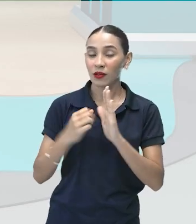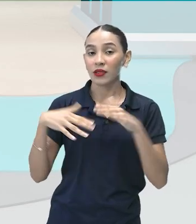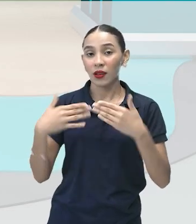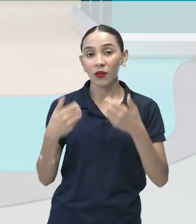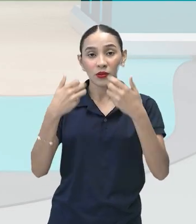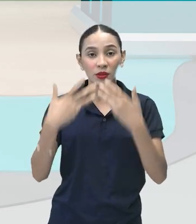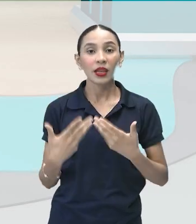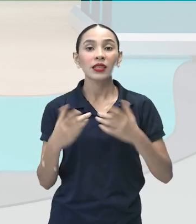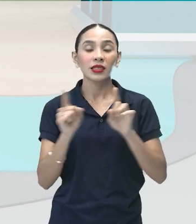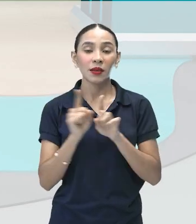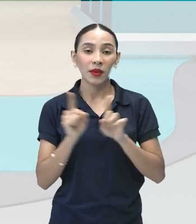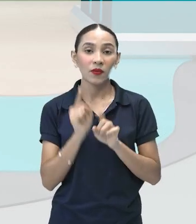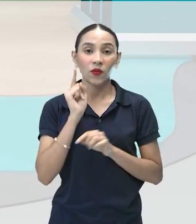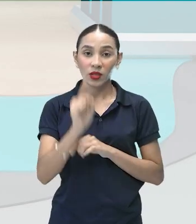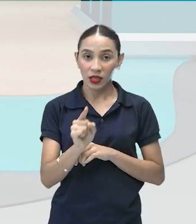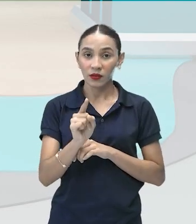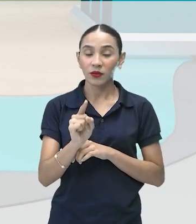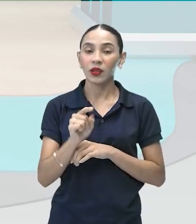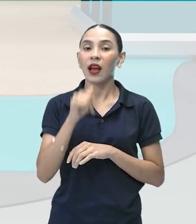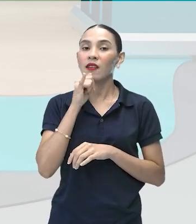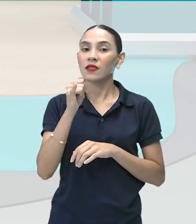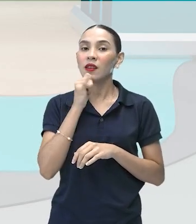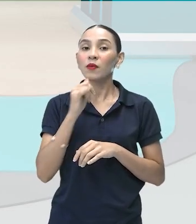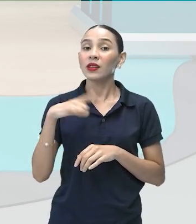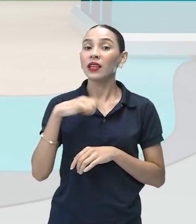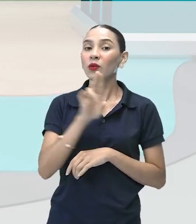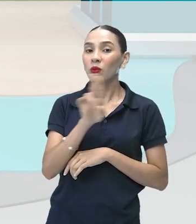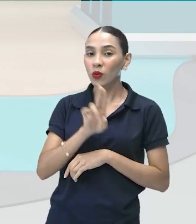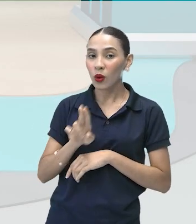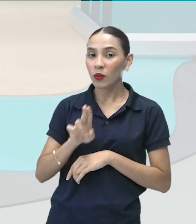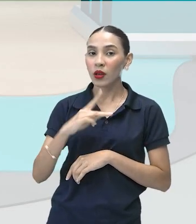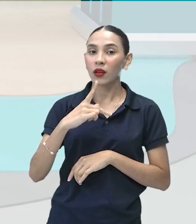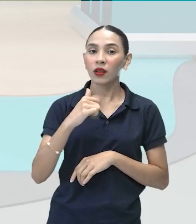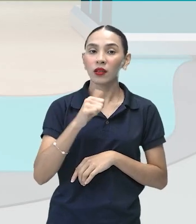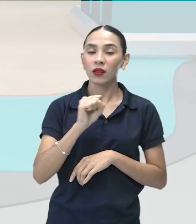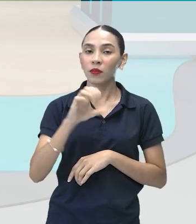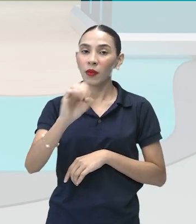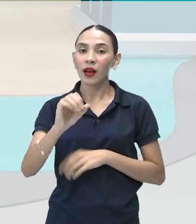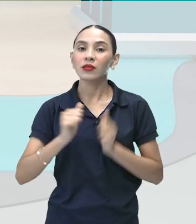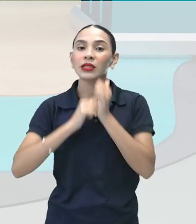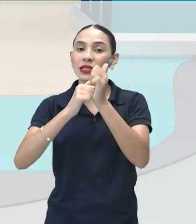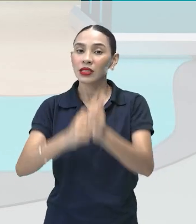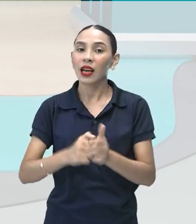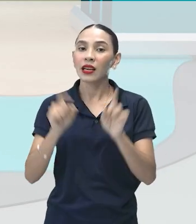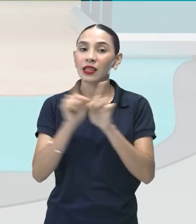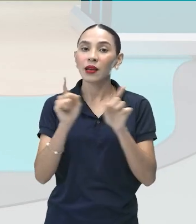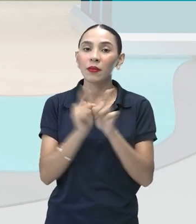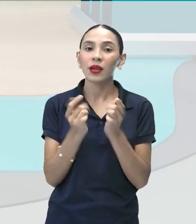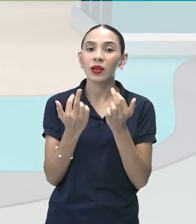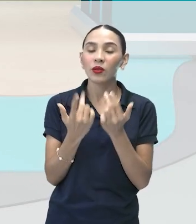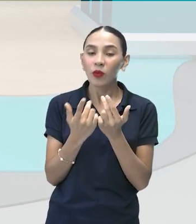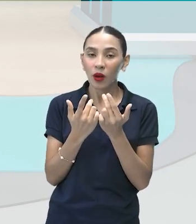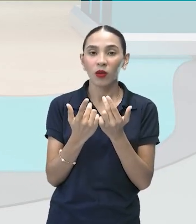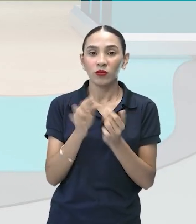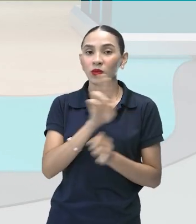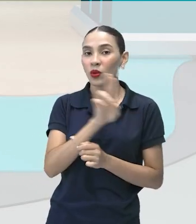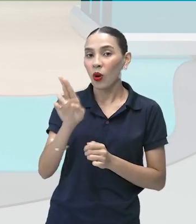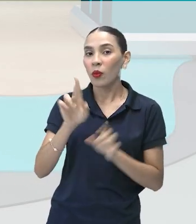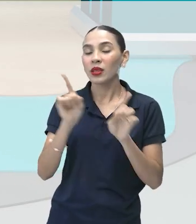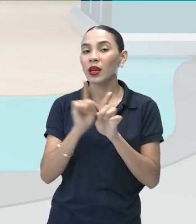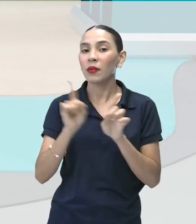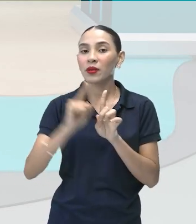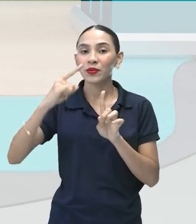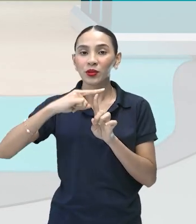já comentei com vocês, os passos têm nome e eles seguem mundialmente o mesmo nome e a